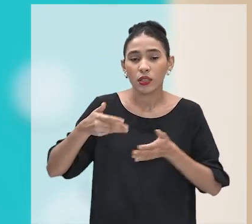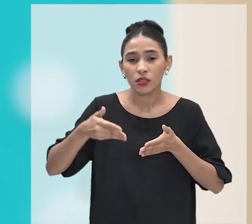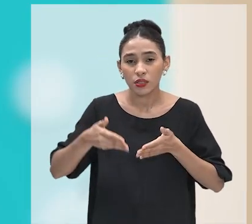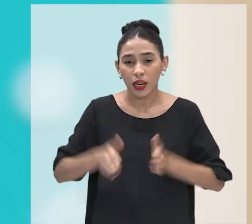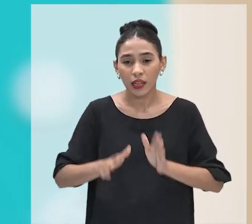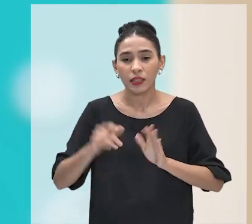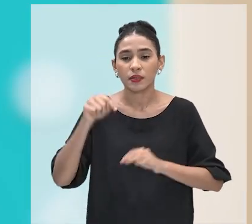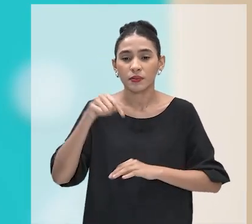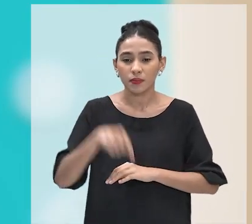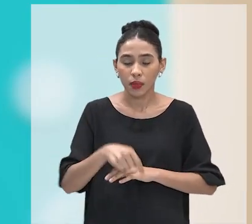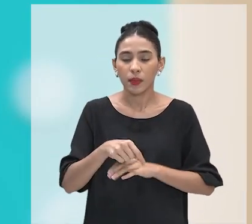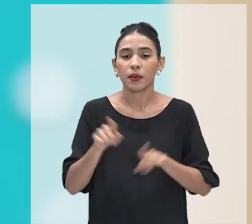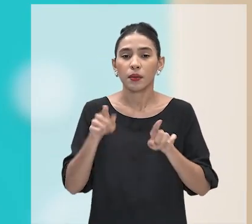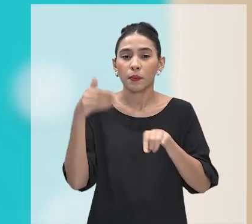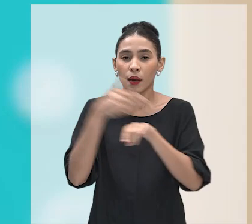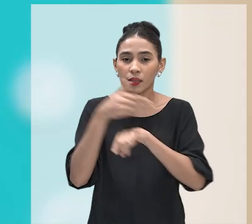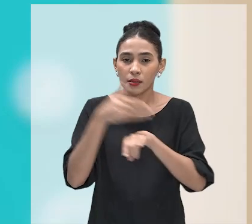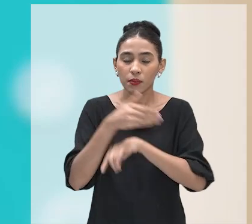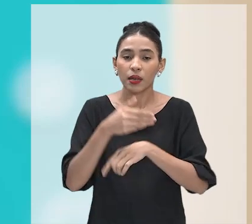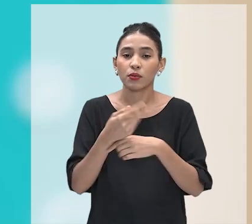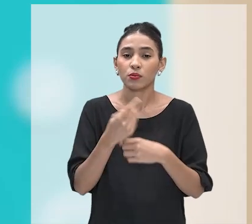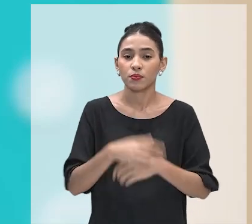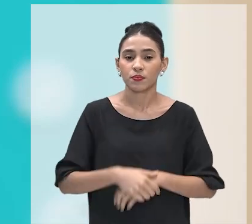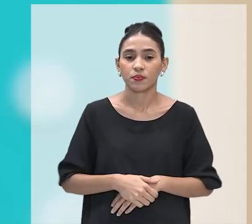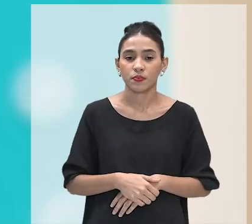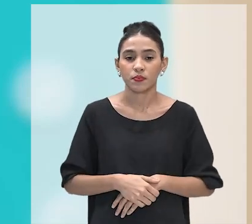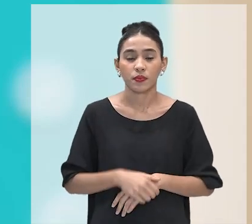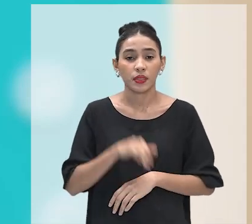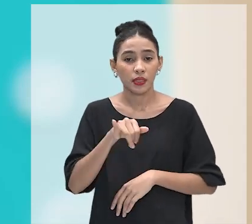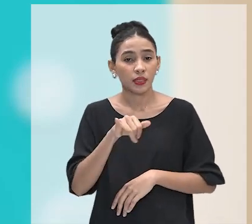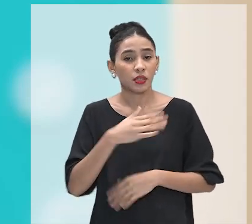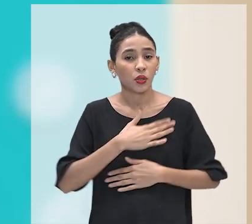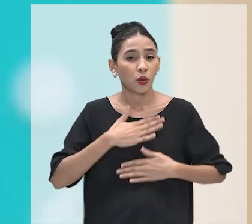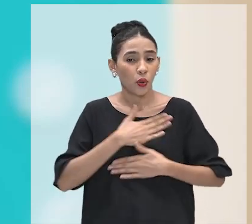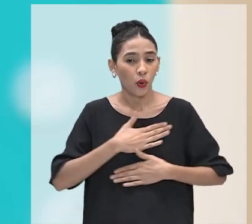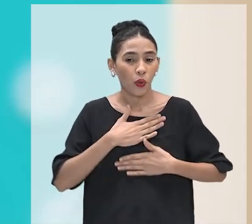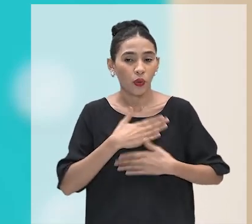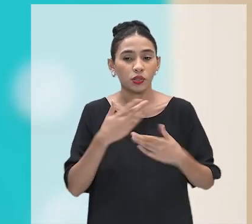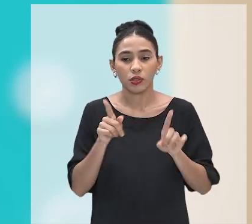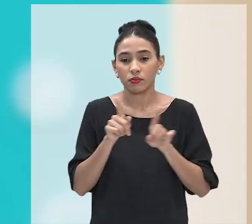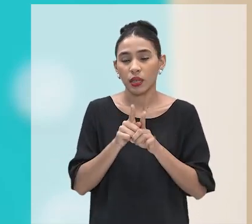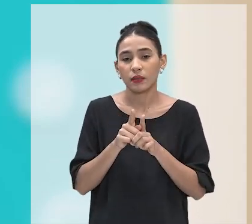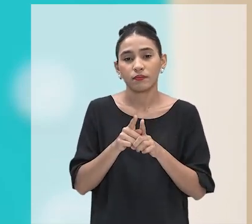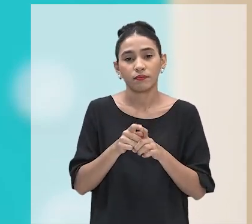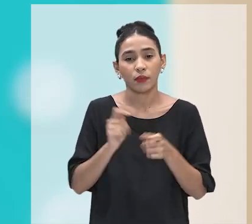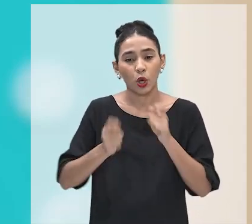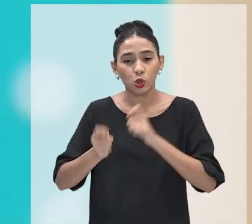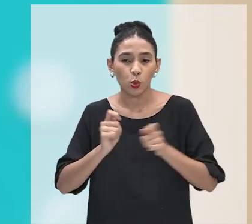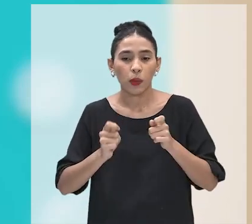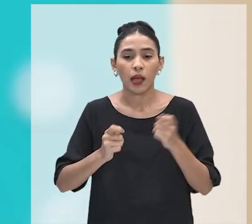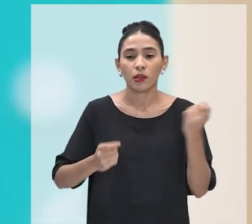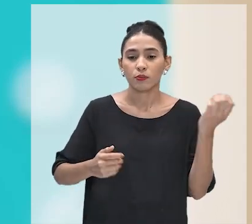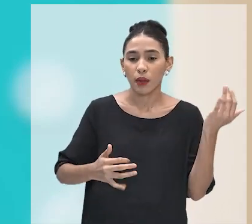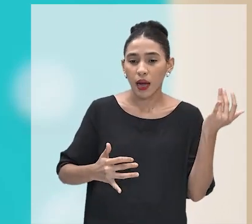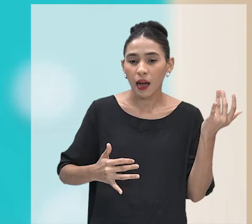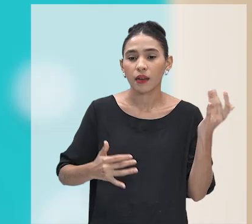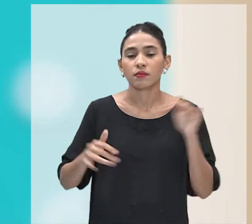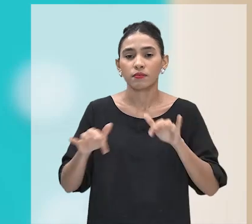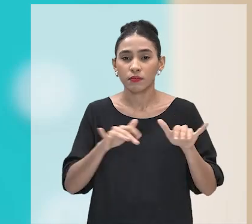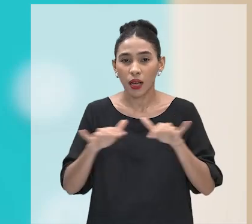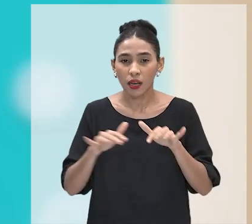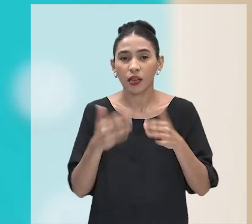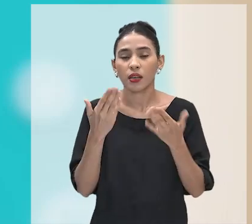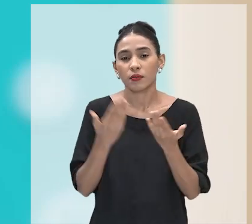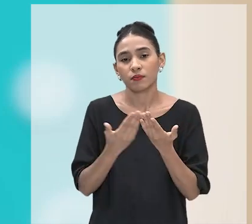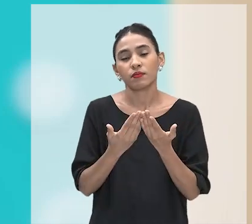certo? E aí, quem gosta de tocar instrumento, vai, vamos dizer, para a Band, né? Estudar a questão dos instrumentos. Mas